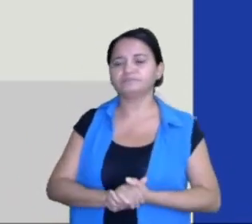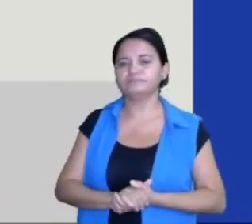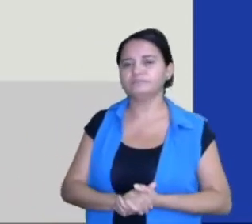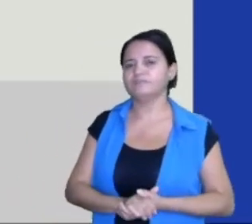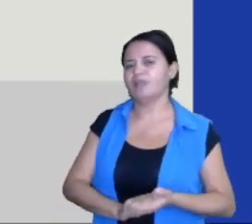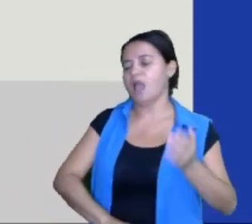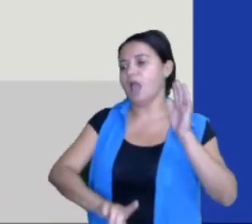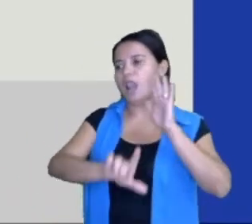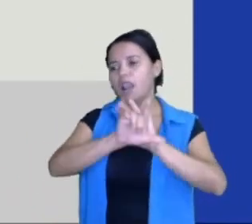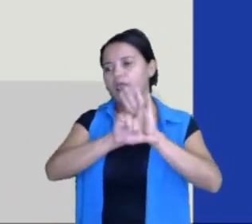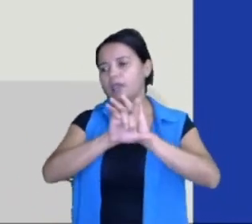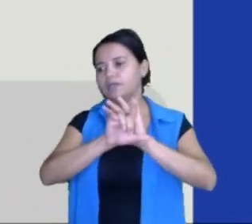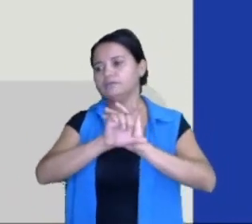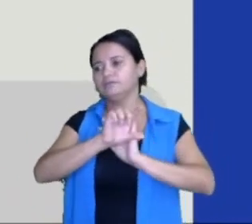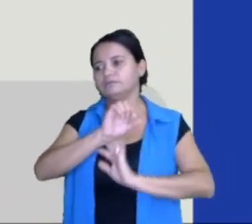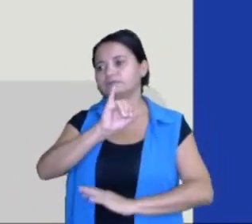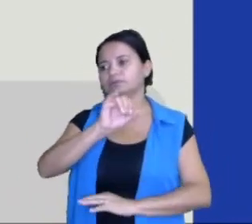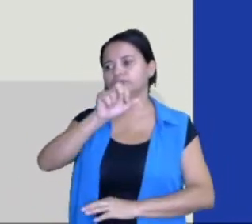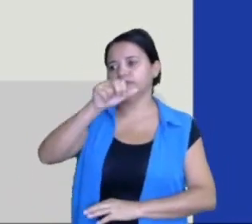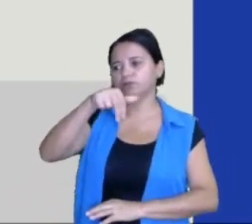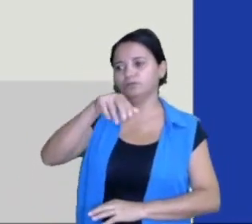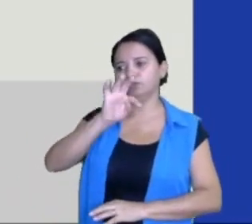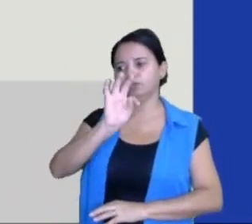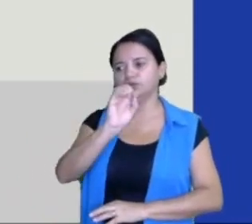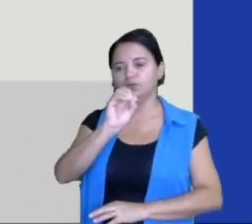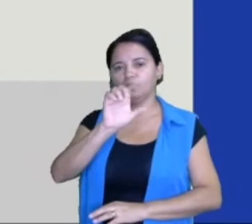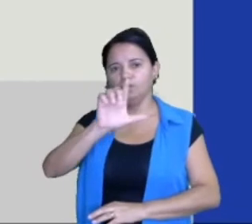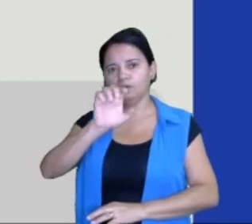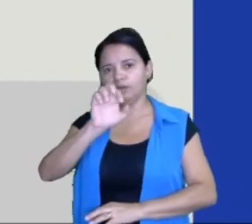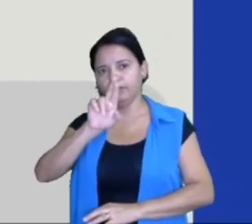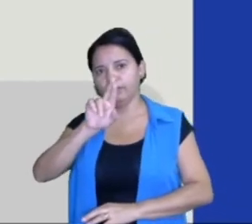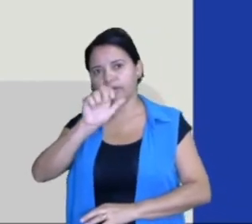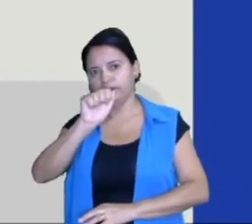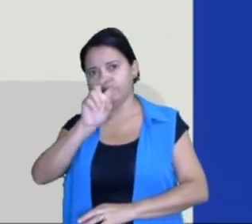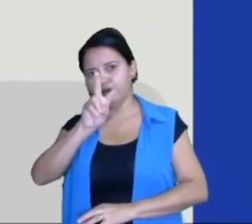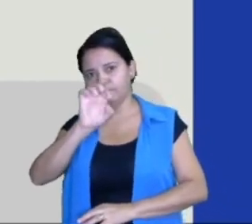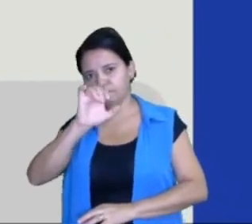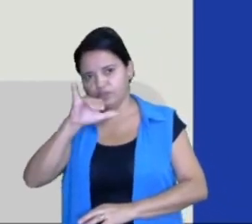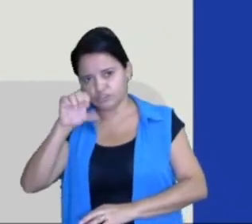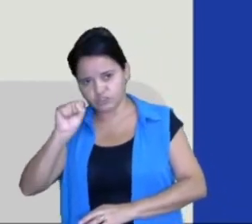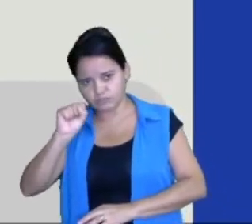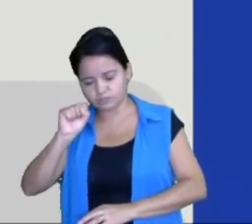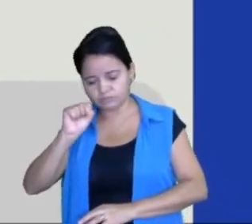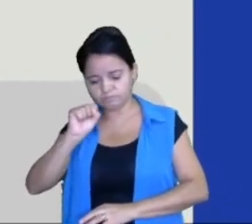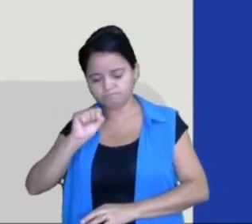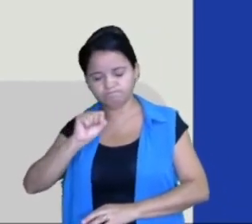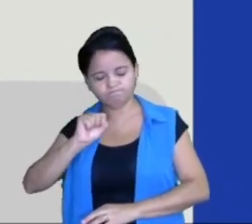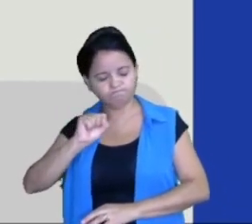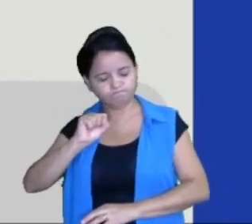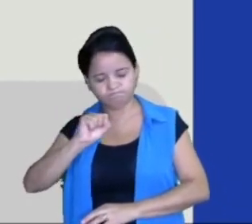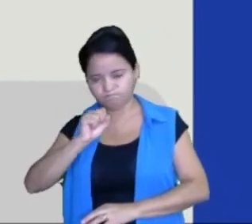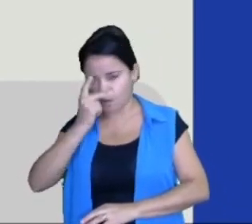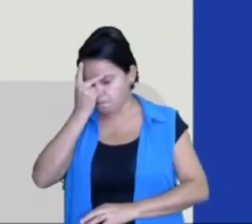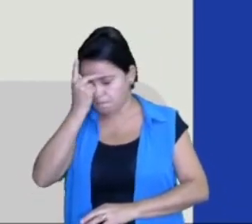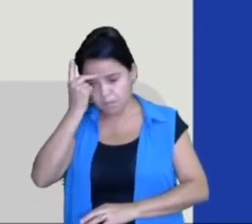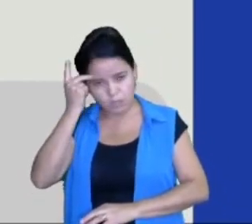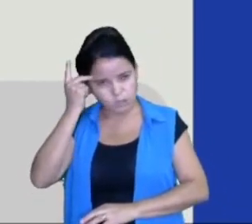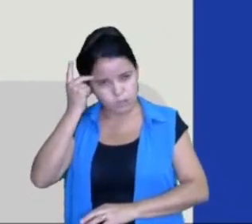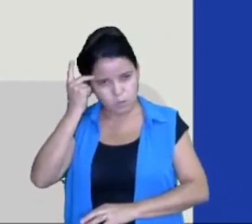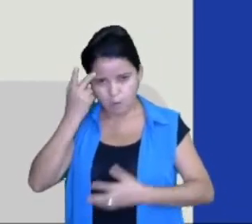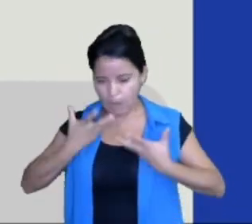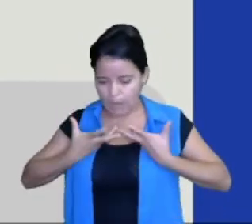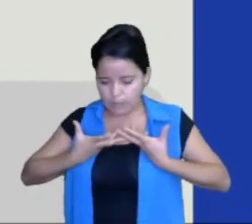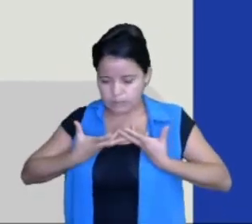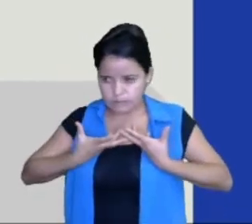seria o seguinte: ninguém poderia aceitar mais aquela condição que a Inglaterra